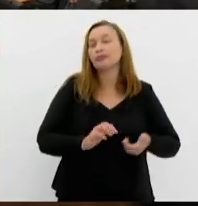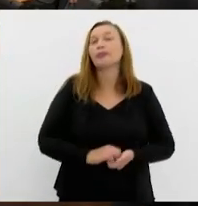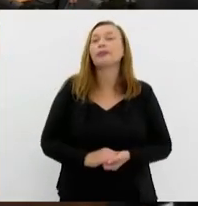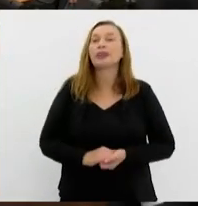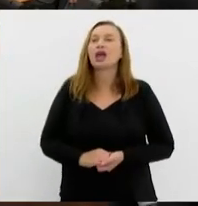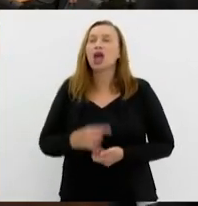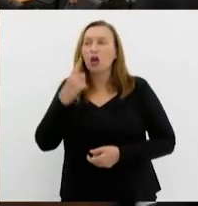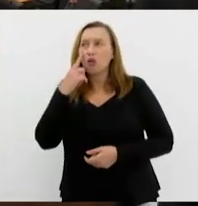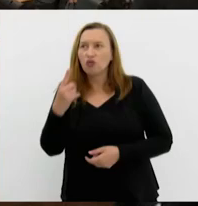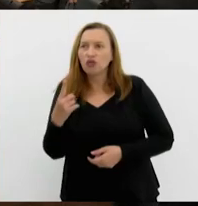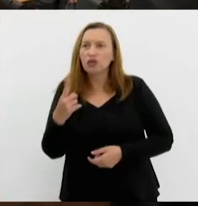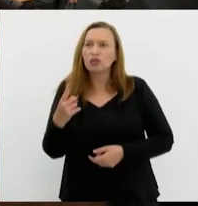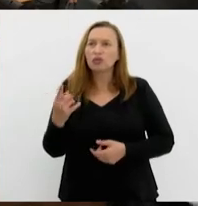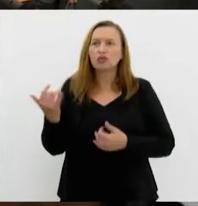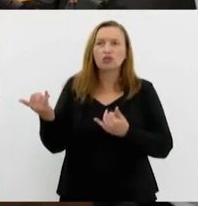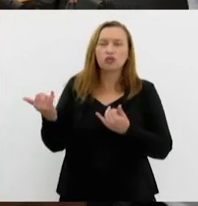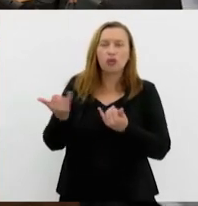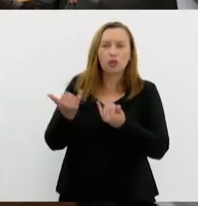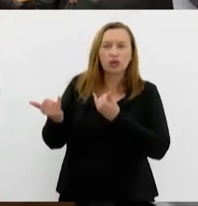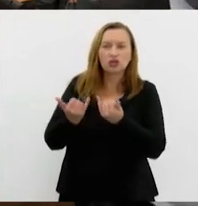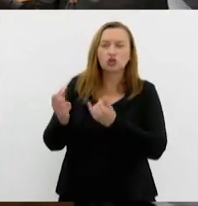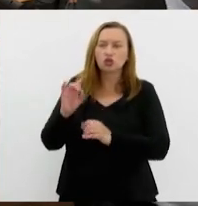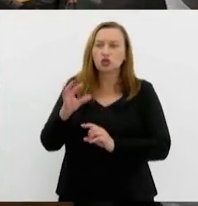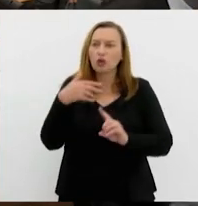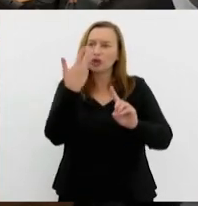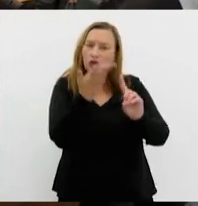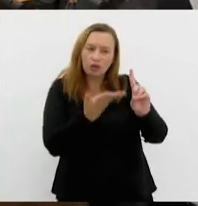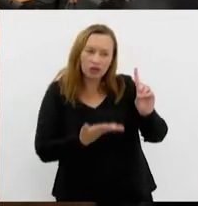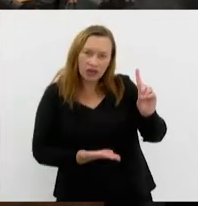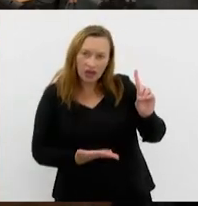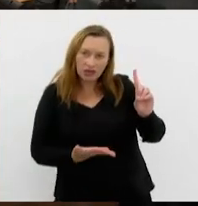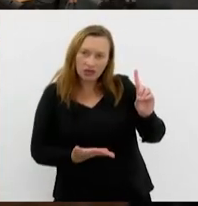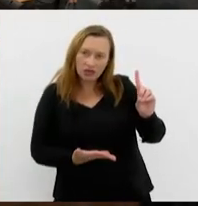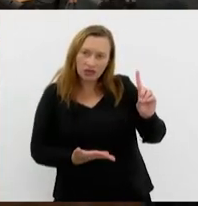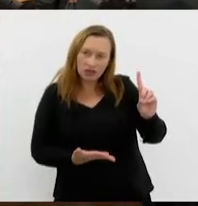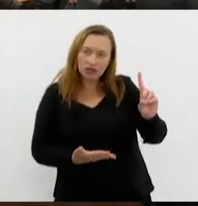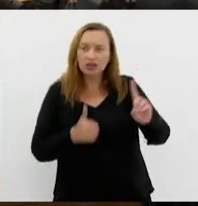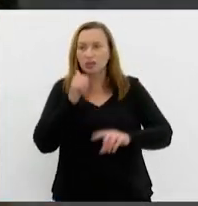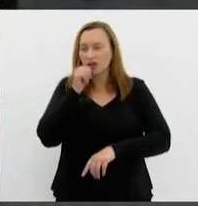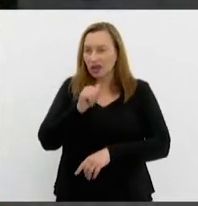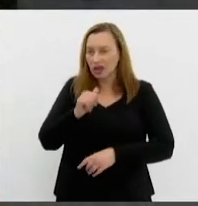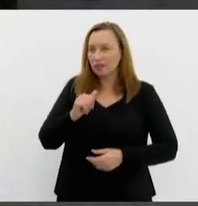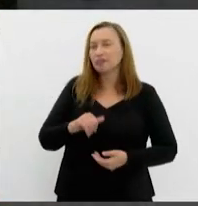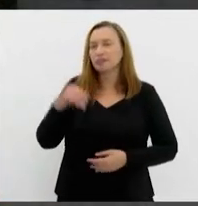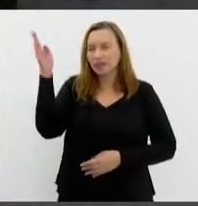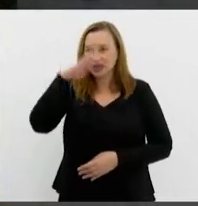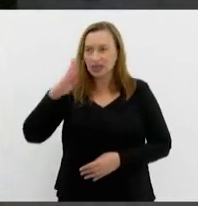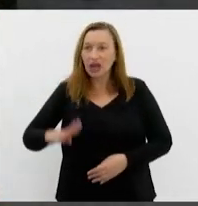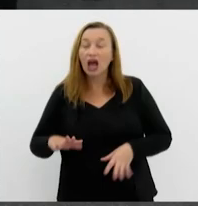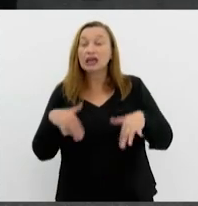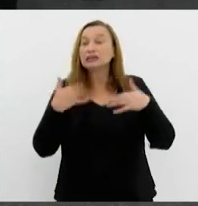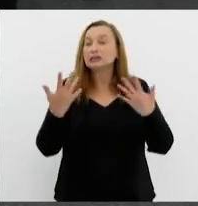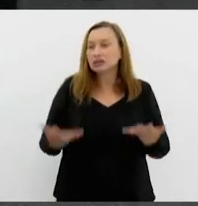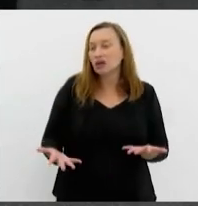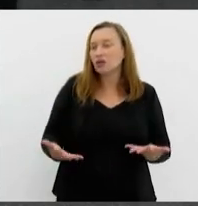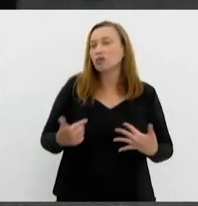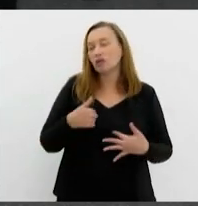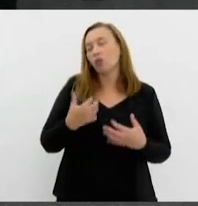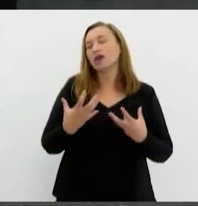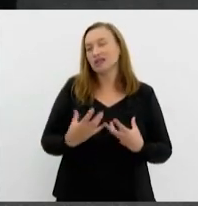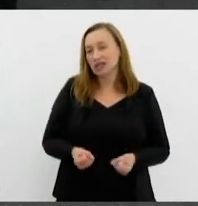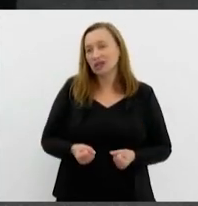da Paciornik só em homenagem a essa brasileira. Então, eu sou muito favorável.